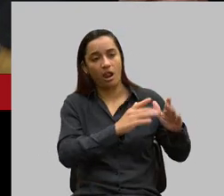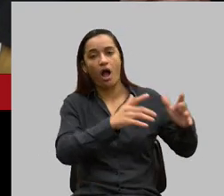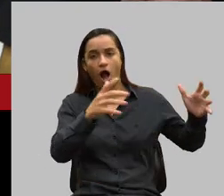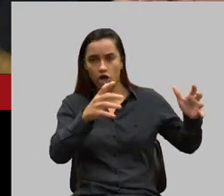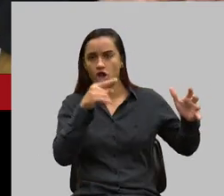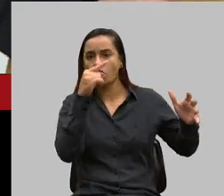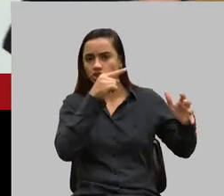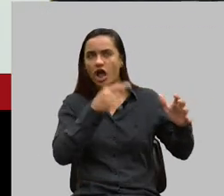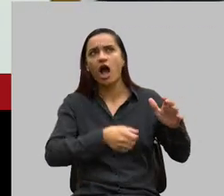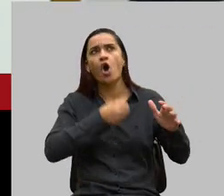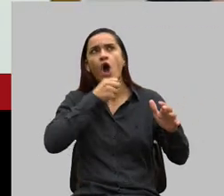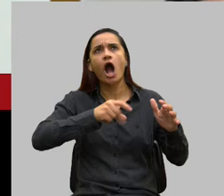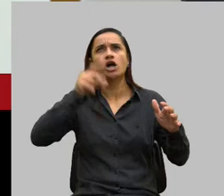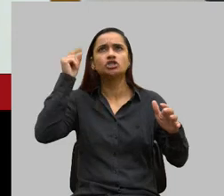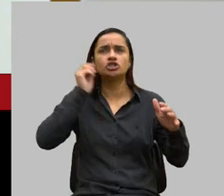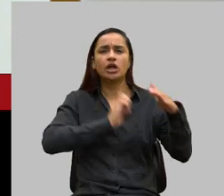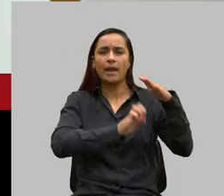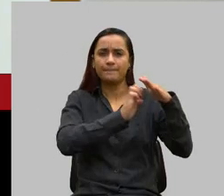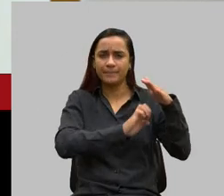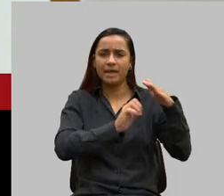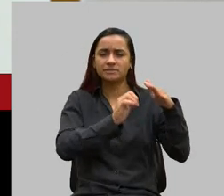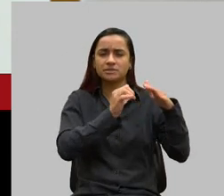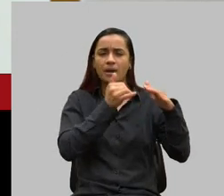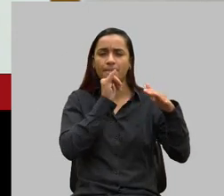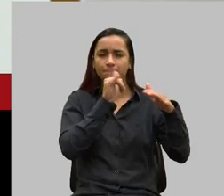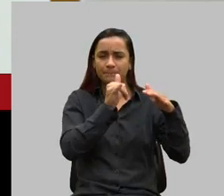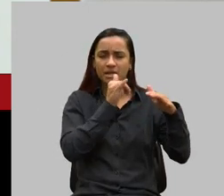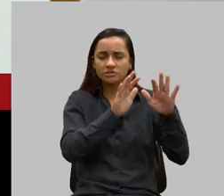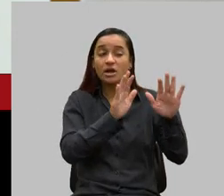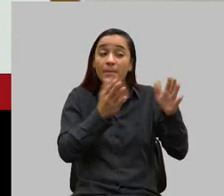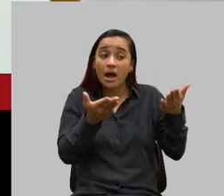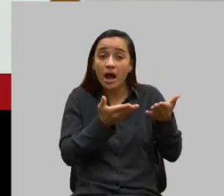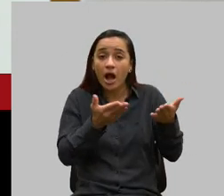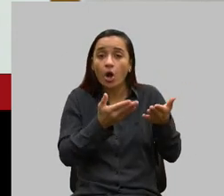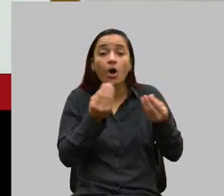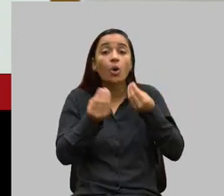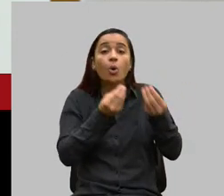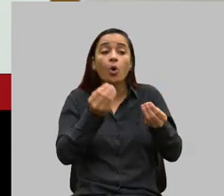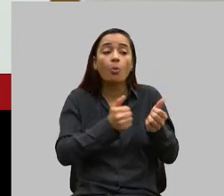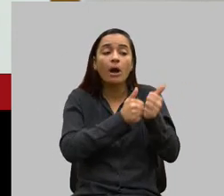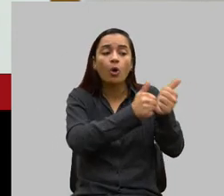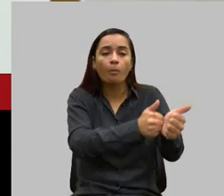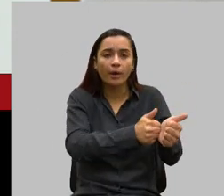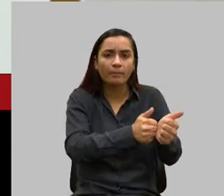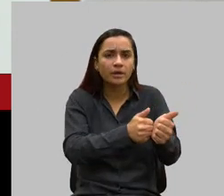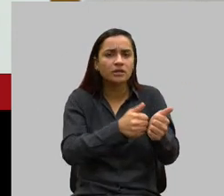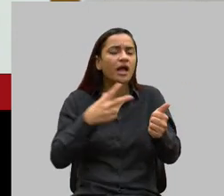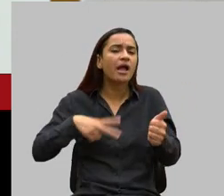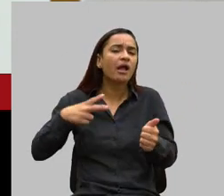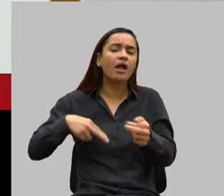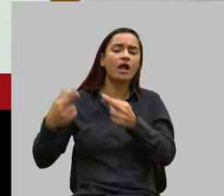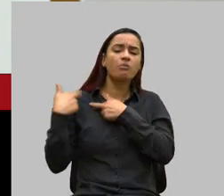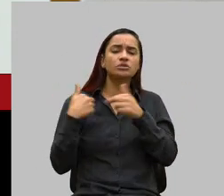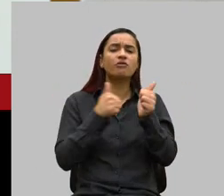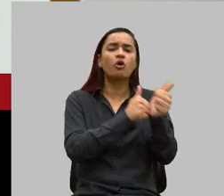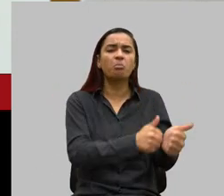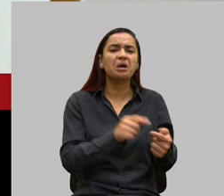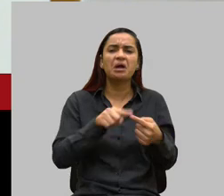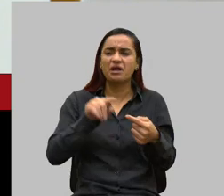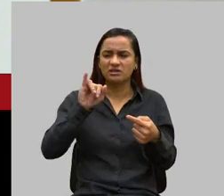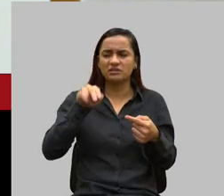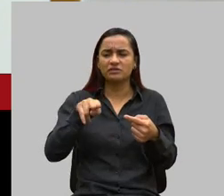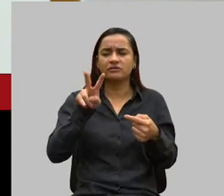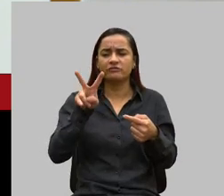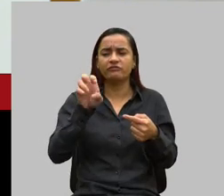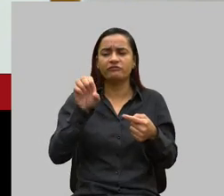empresa de baterias mas pós isso como fica o acompanhamento é o investe minas que acompanha é a sede que acompanha quem